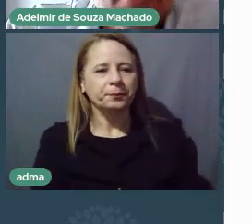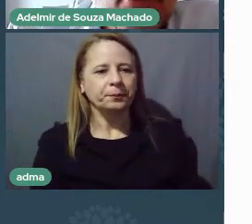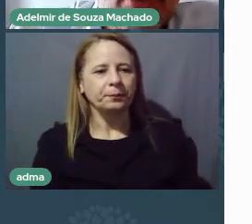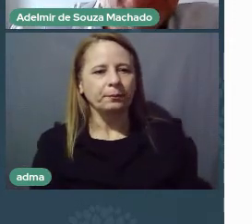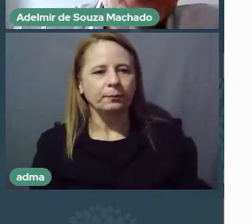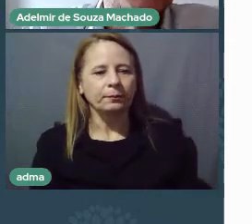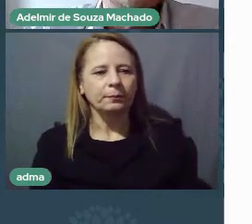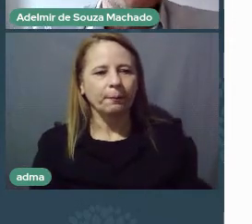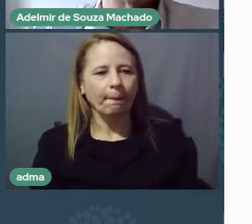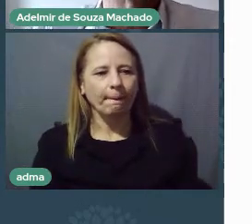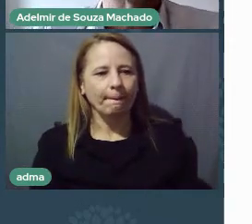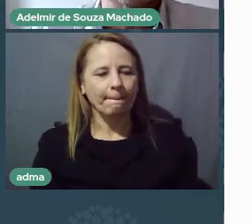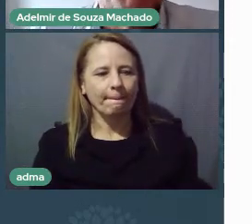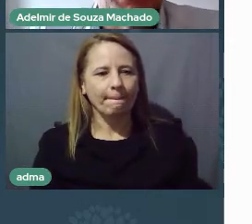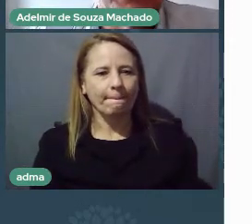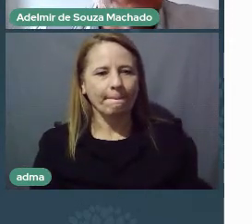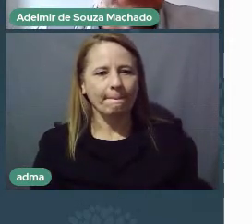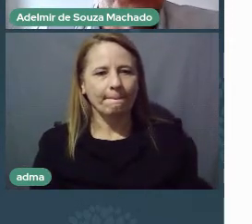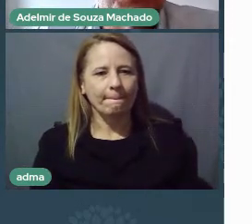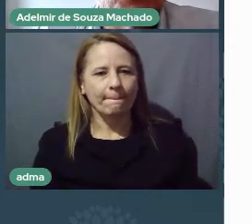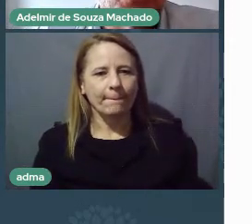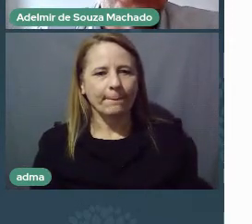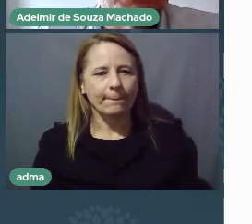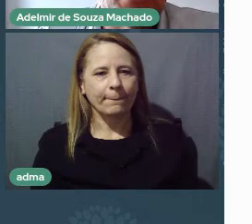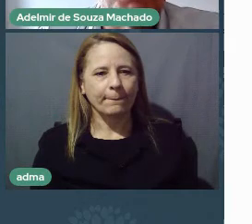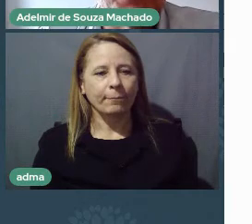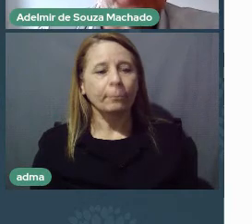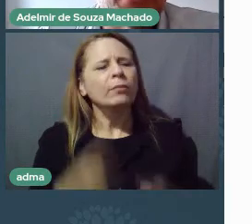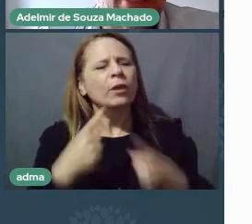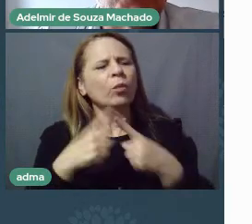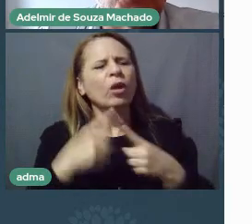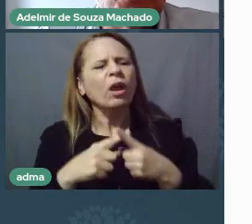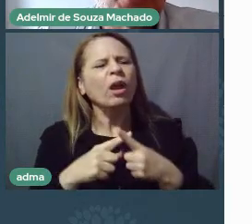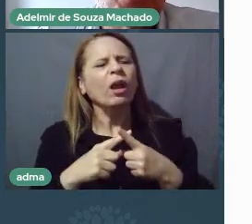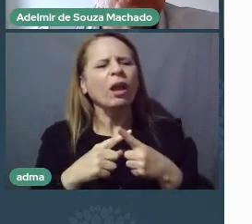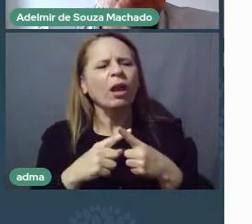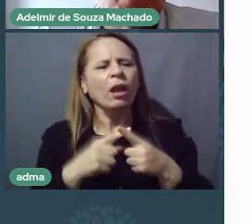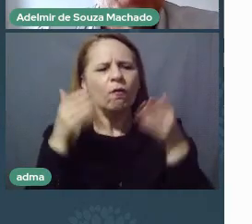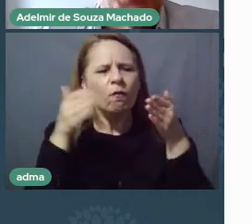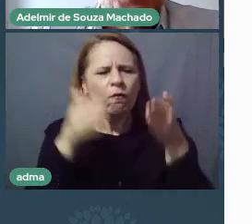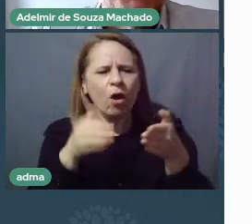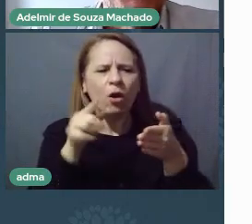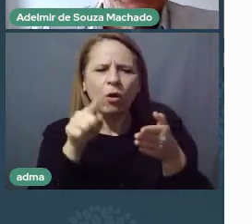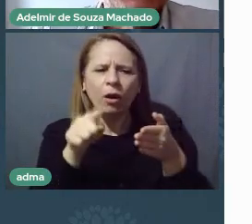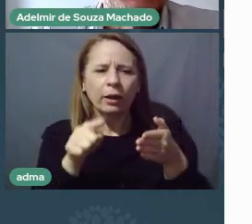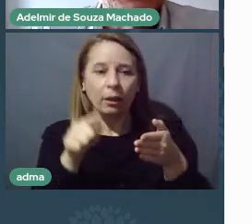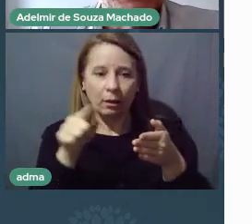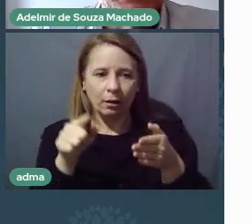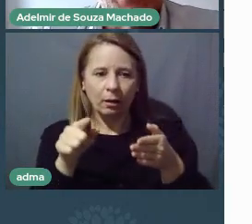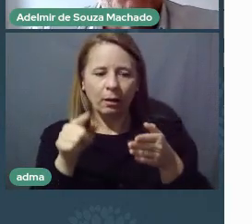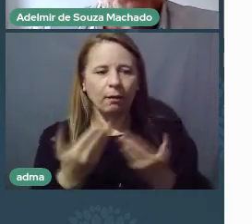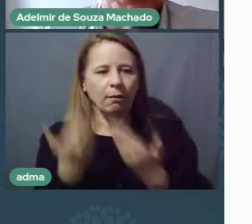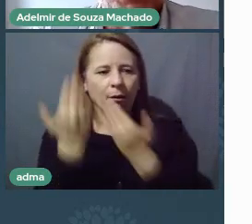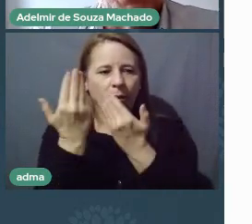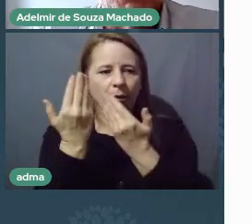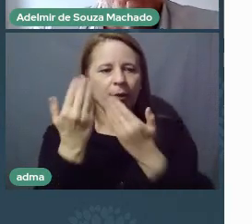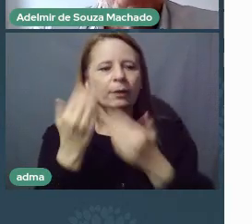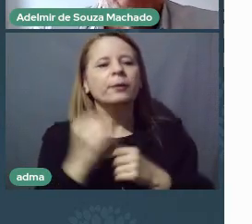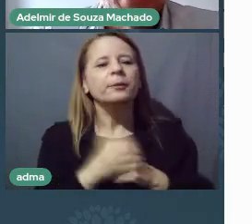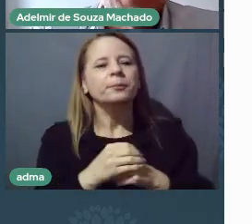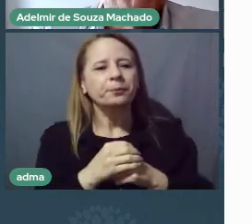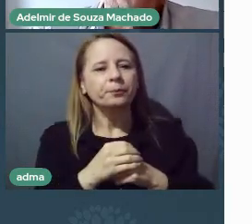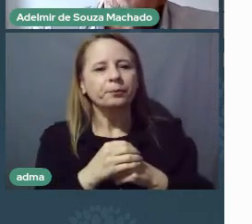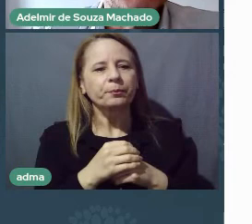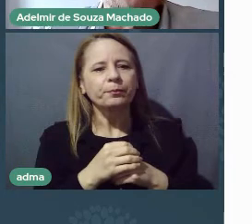Ora, e por que eu quero chamar a atenção disso? Observem nesse gráfico, e eu vou... Nesse gráfico aqui,